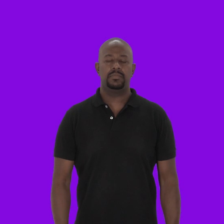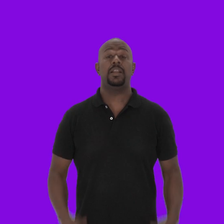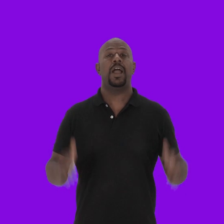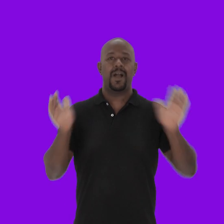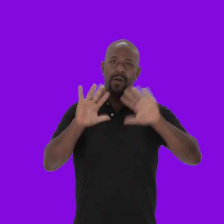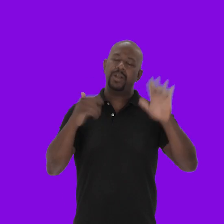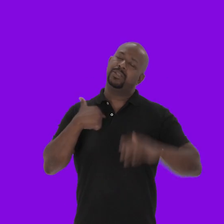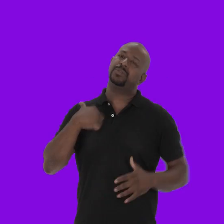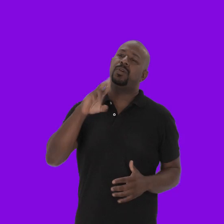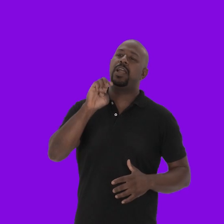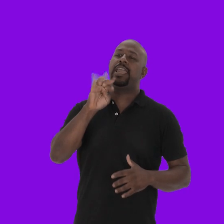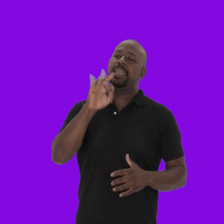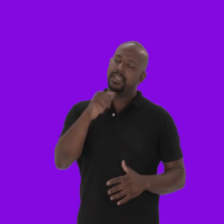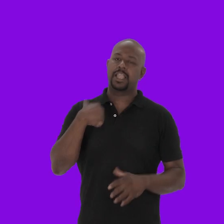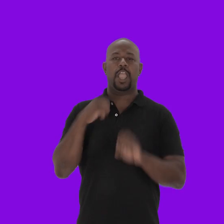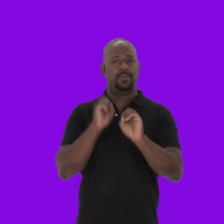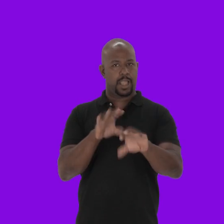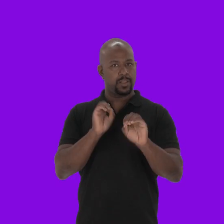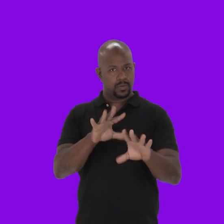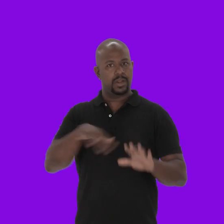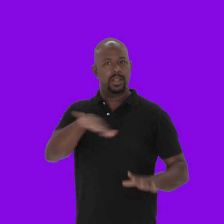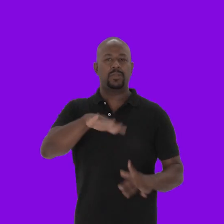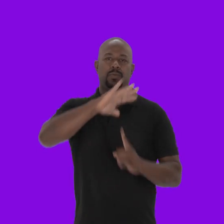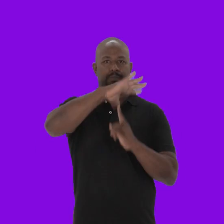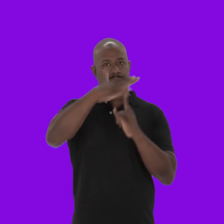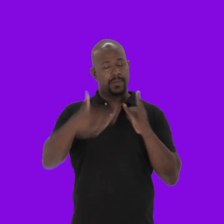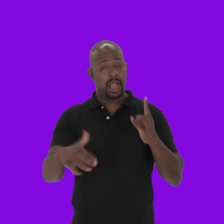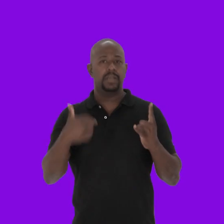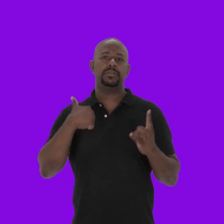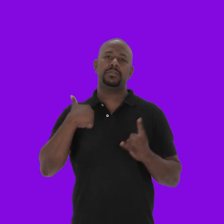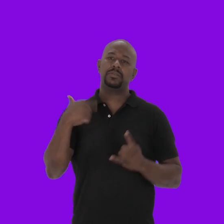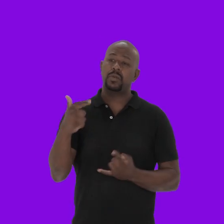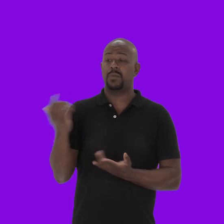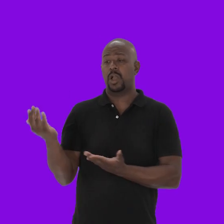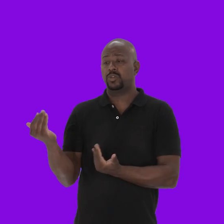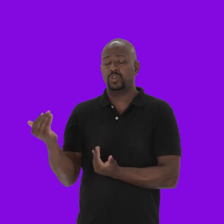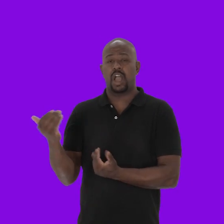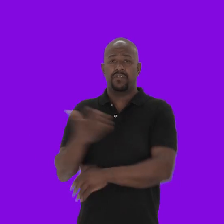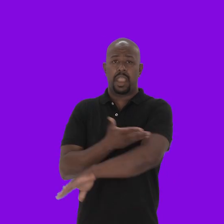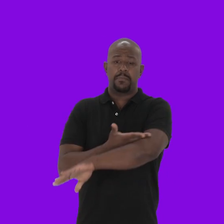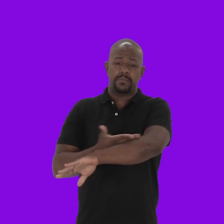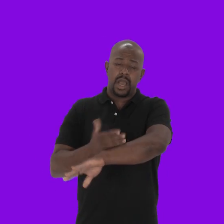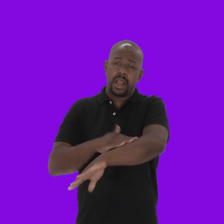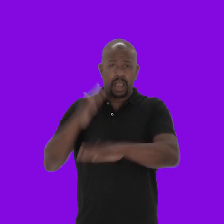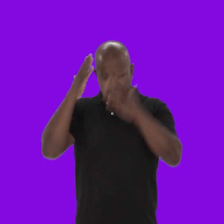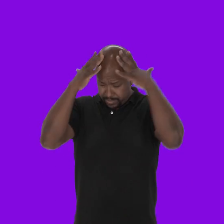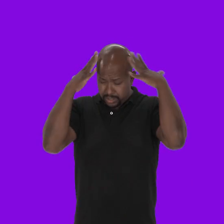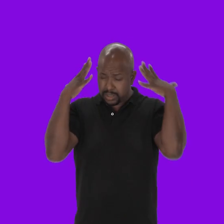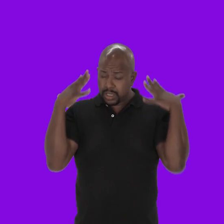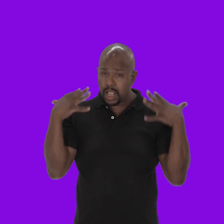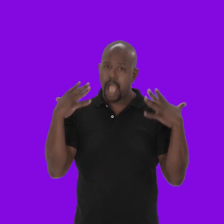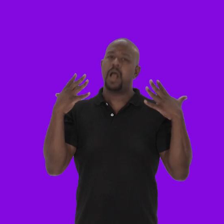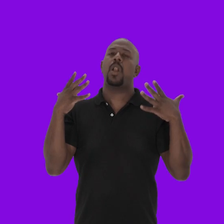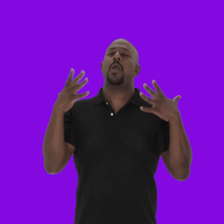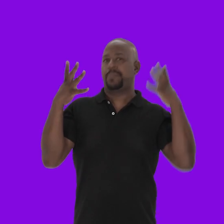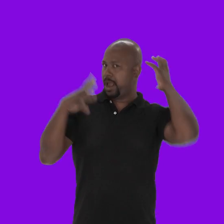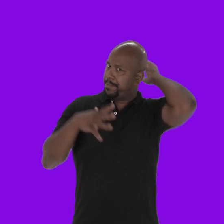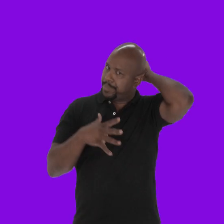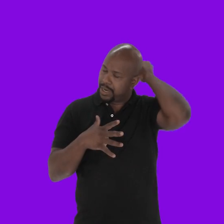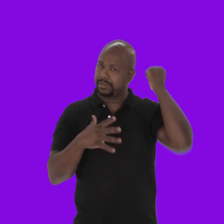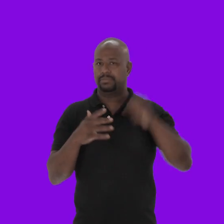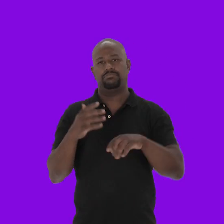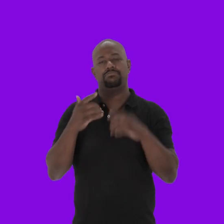celular. Oi, eu sou a Rita, educadora do Museu de Arte do Rio. Sou uma jovem branca, de cabelos escuros e longos que hoje estão presos